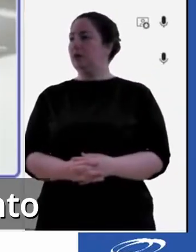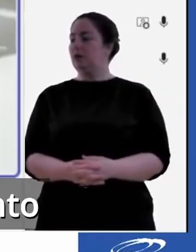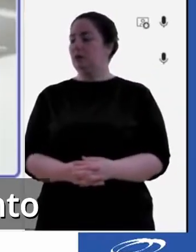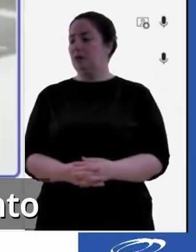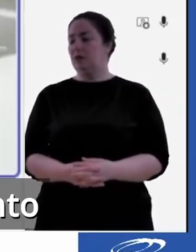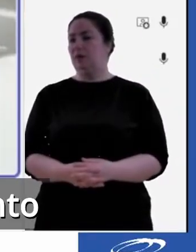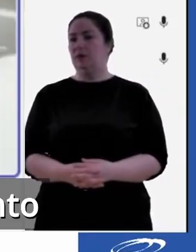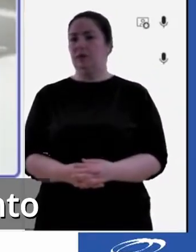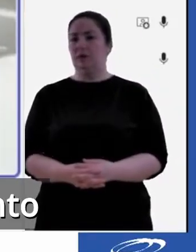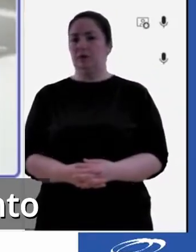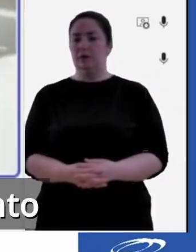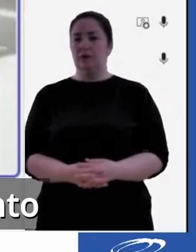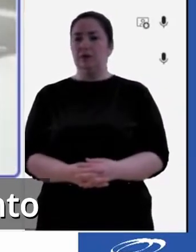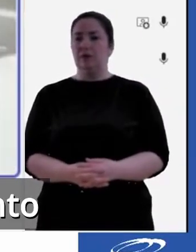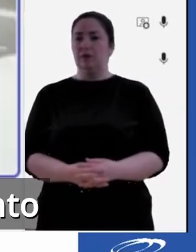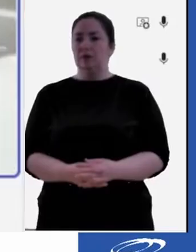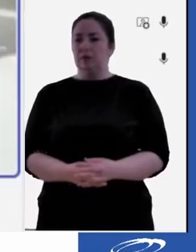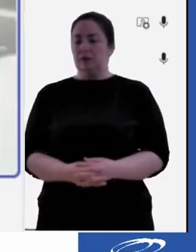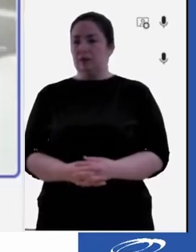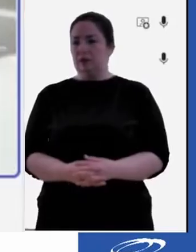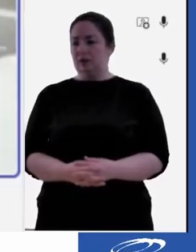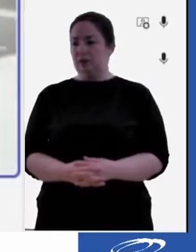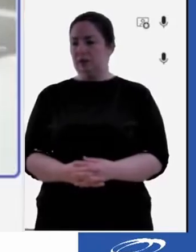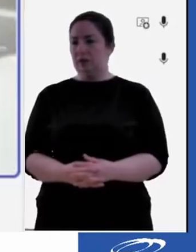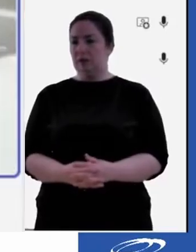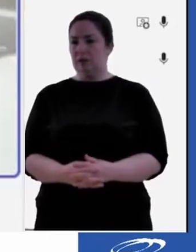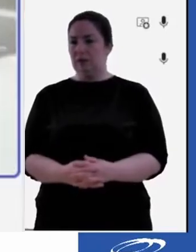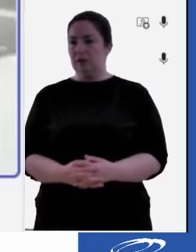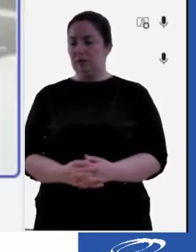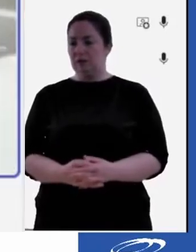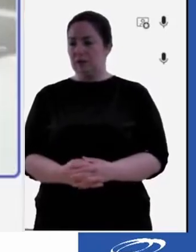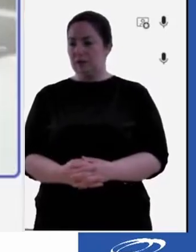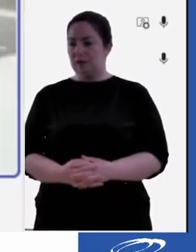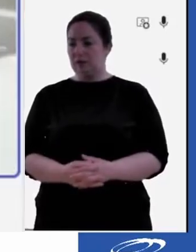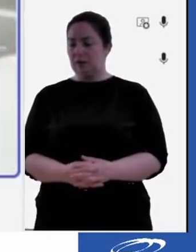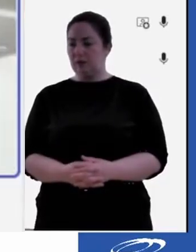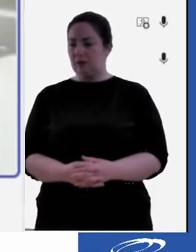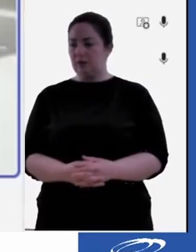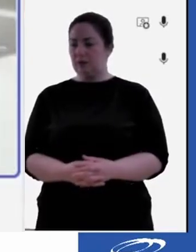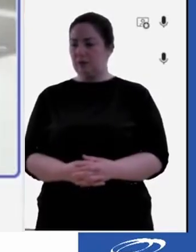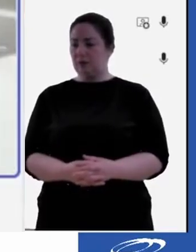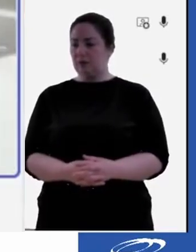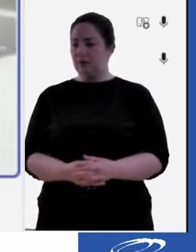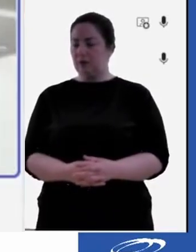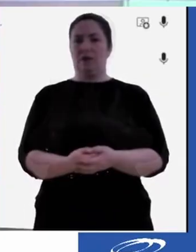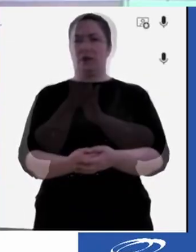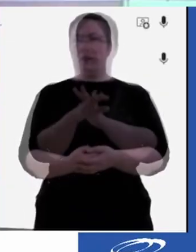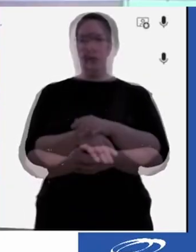at the time of surgery. It doesn't help you with preoperative planning, but it's still synovial fluid, so it's a way around that.